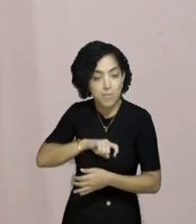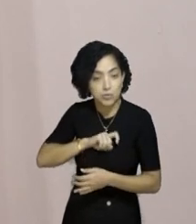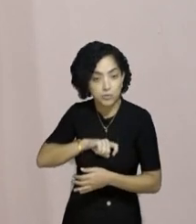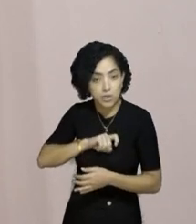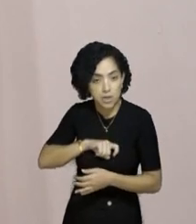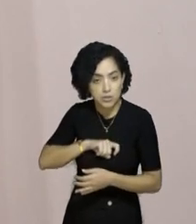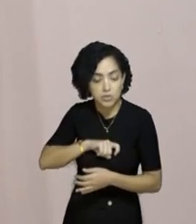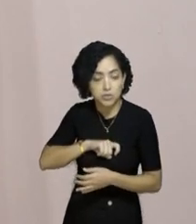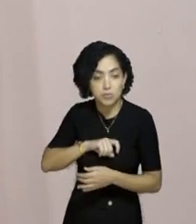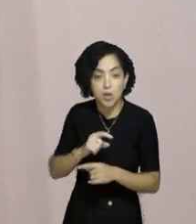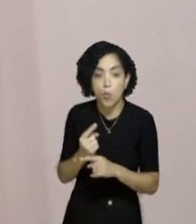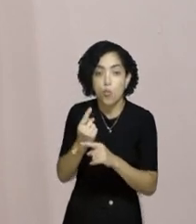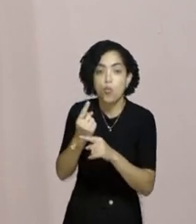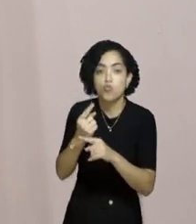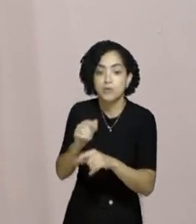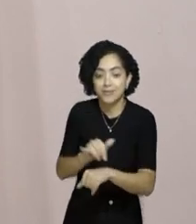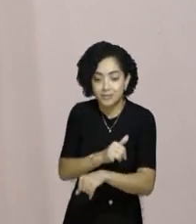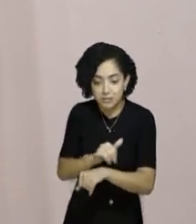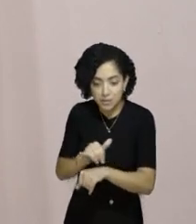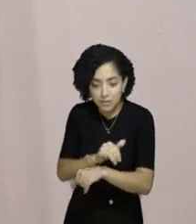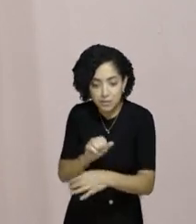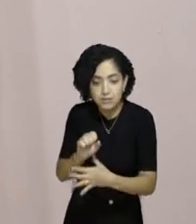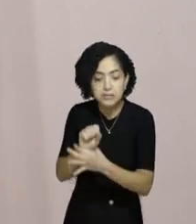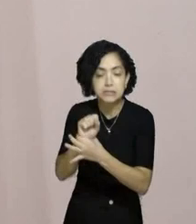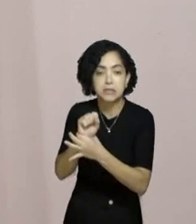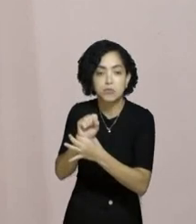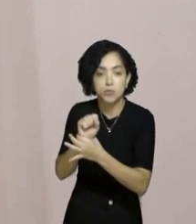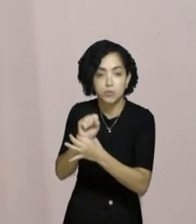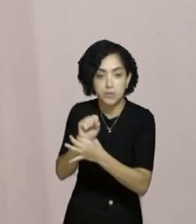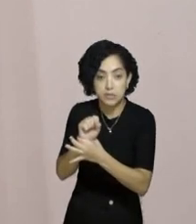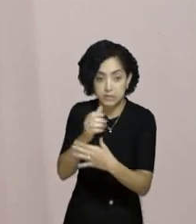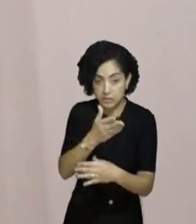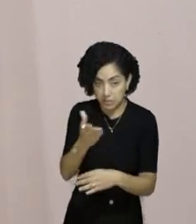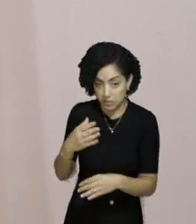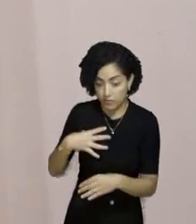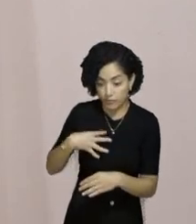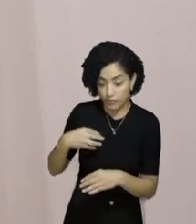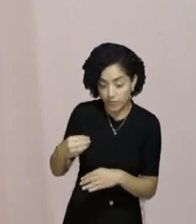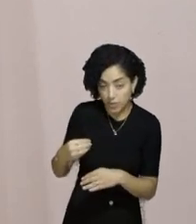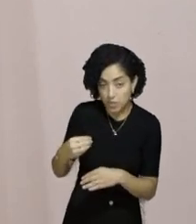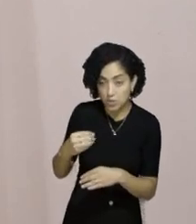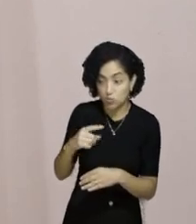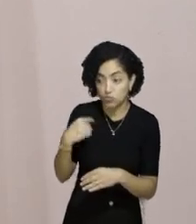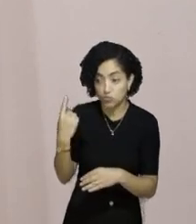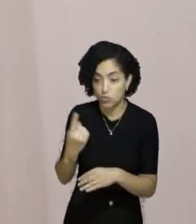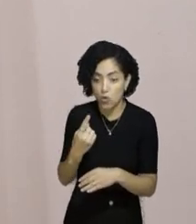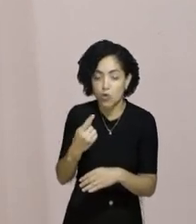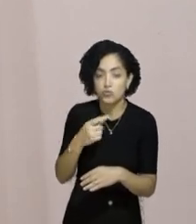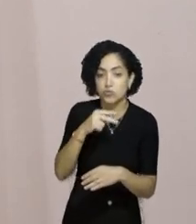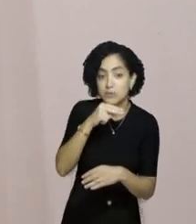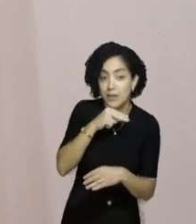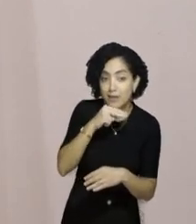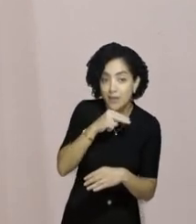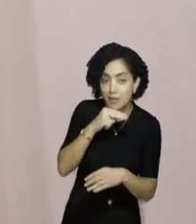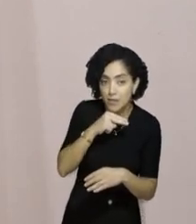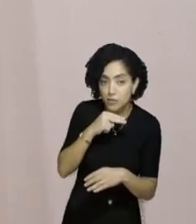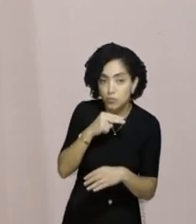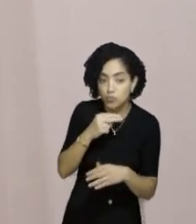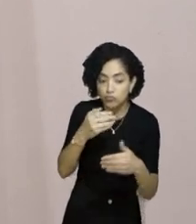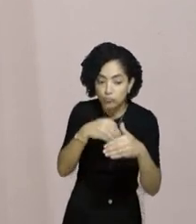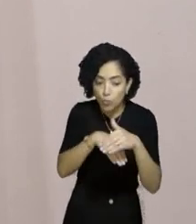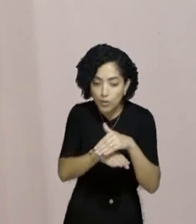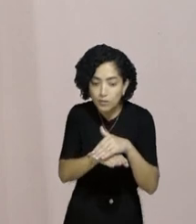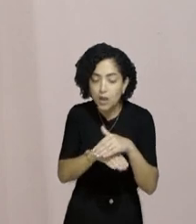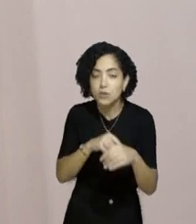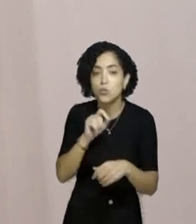única ferramenta de segurança que o filho de vocês que os nossos filhos nossos netos têm guardado junto a si